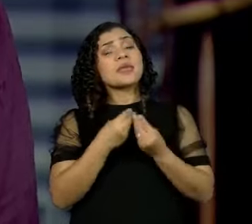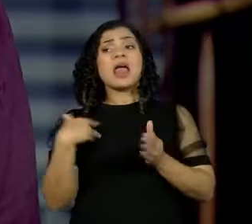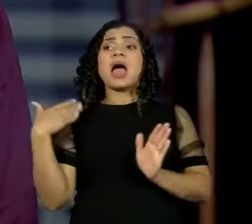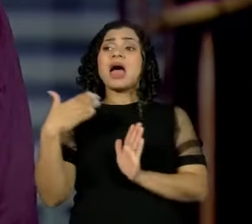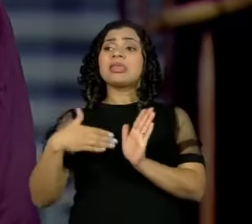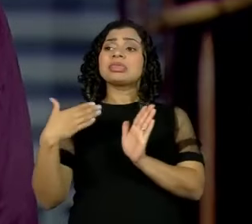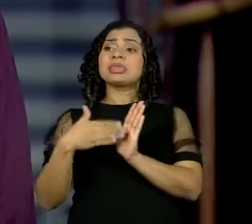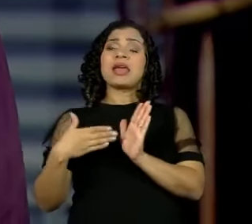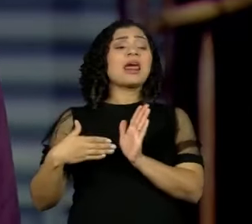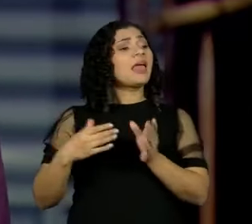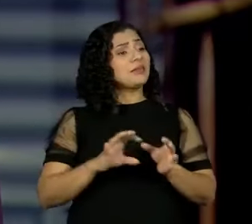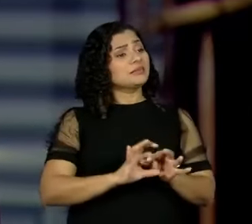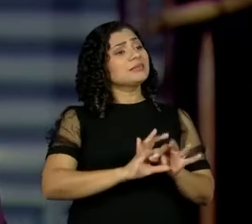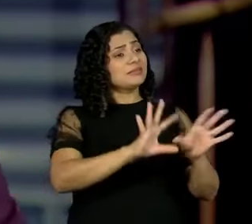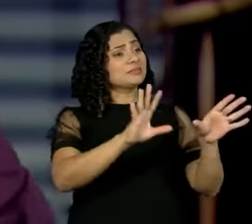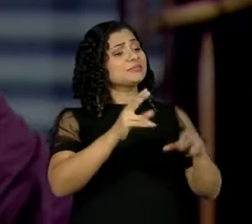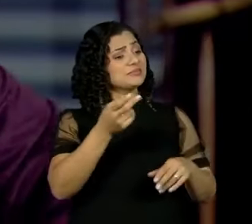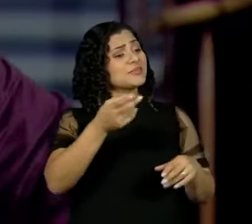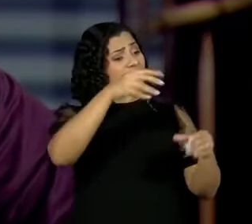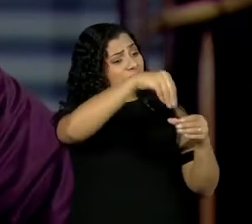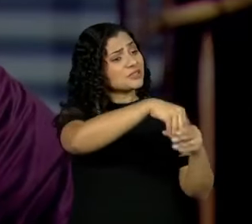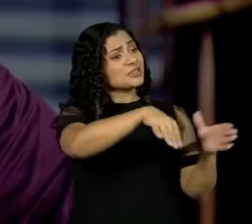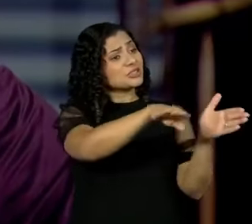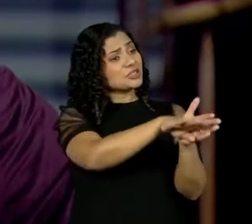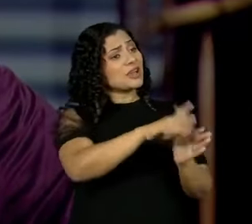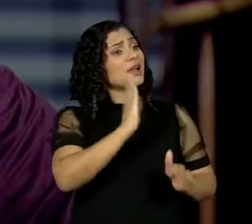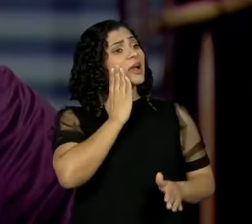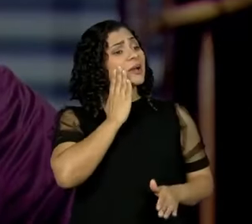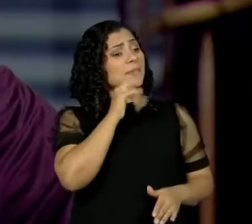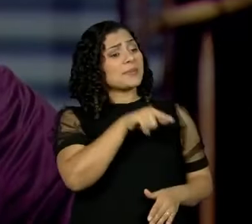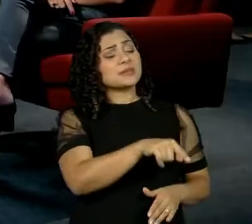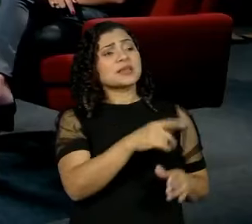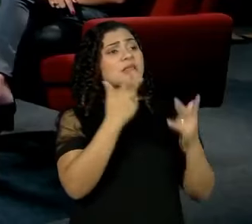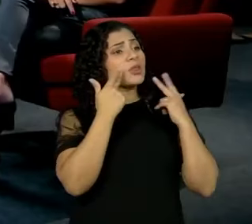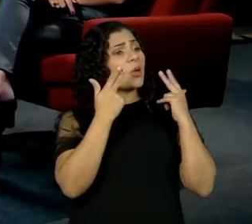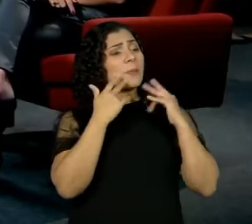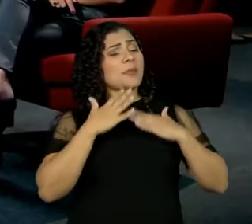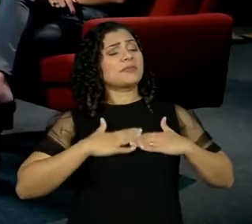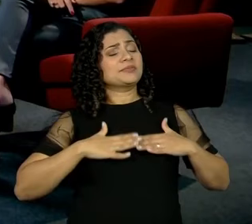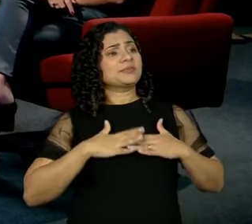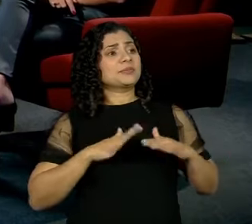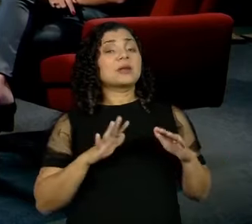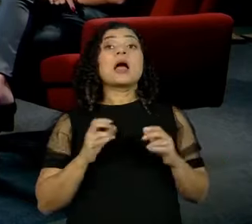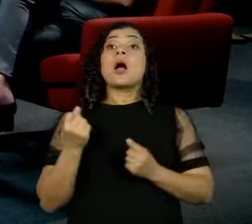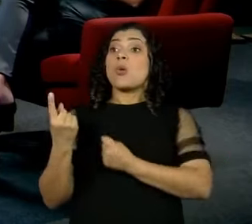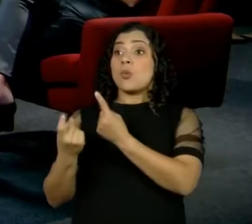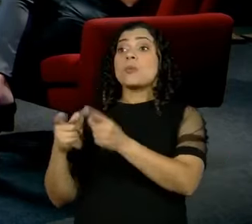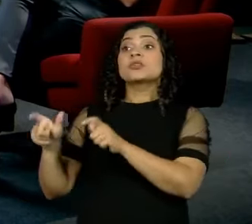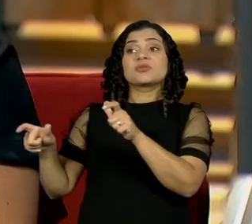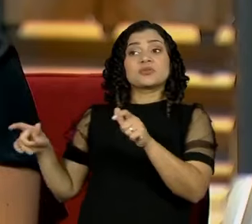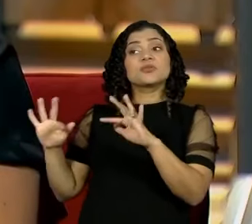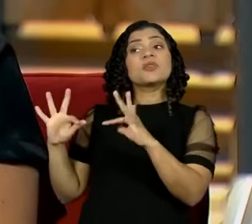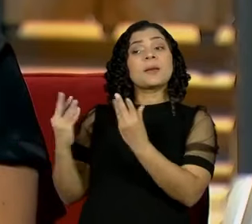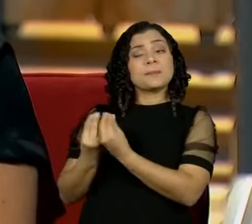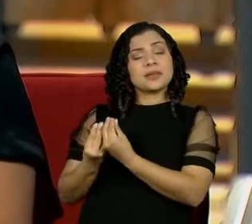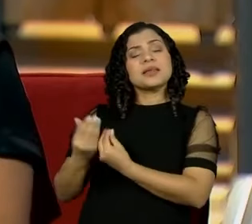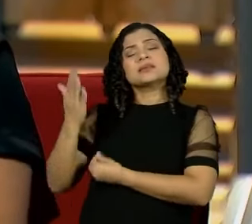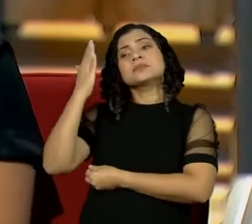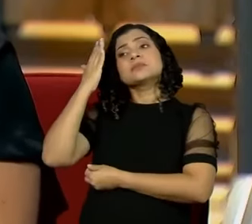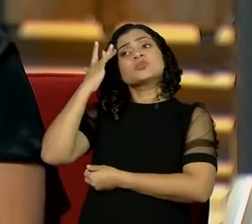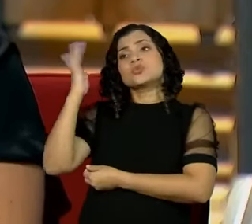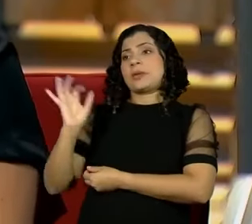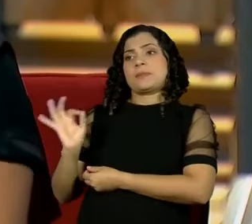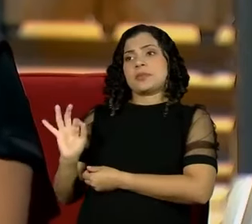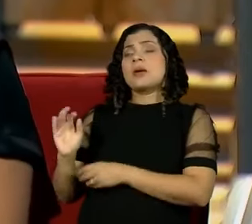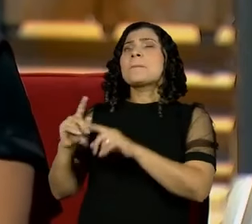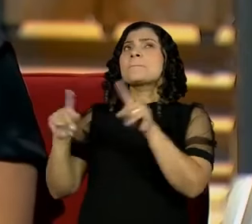deixando que fossem enviados os seus entes para esses lugares algumas famílias sim né porque eu me lembro do caso de um